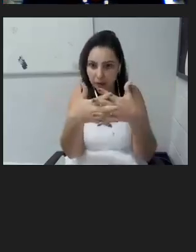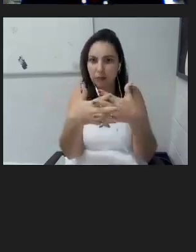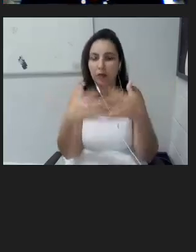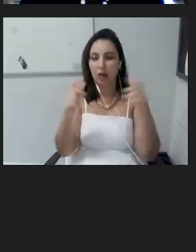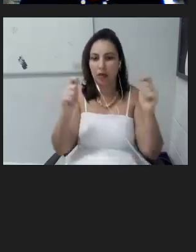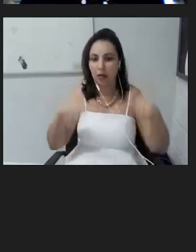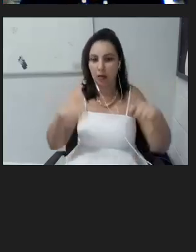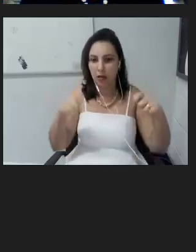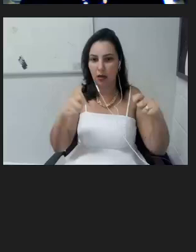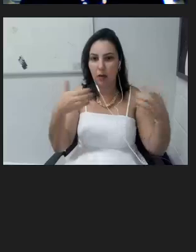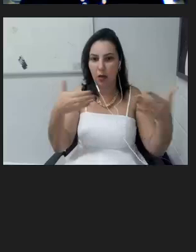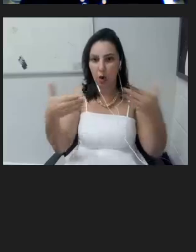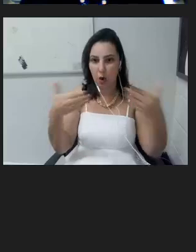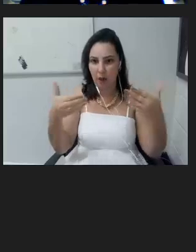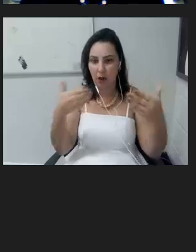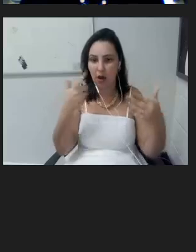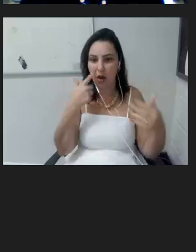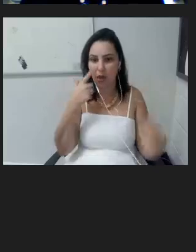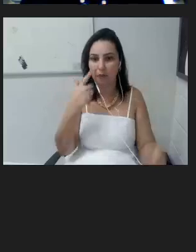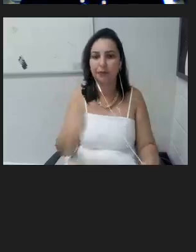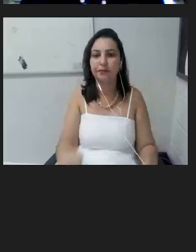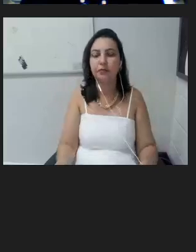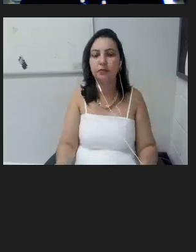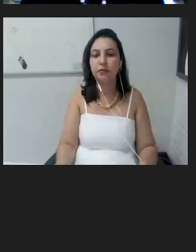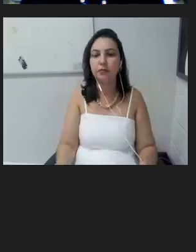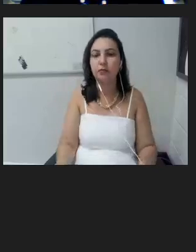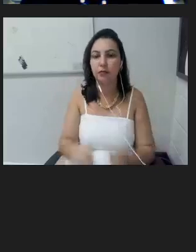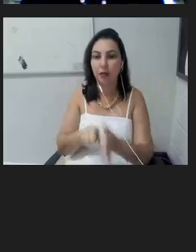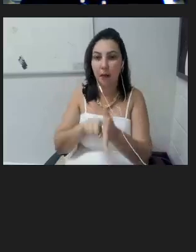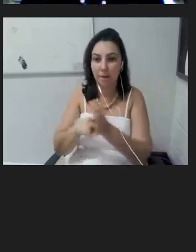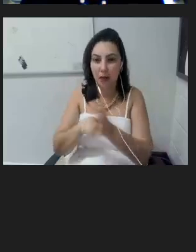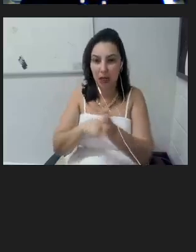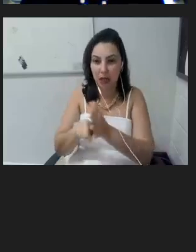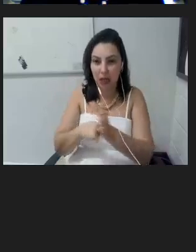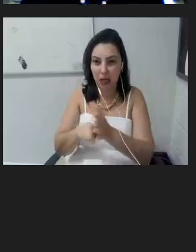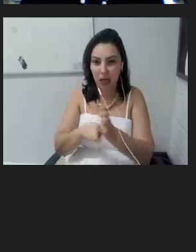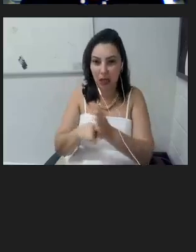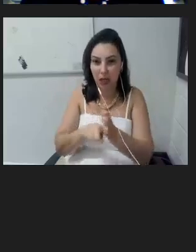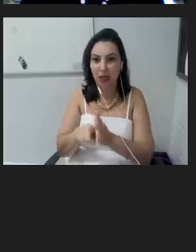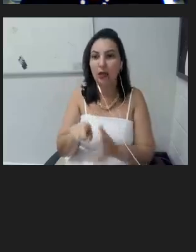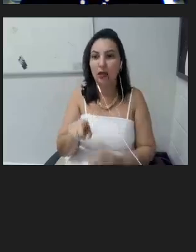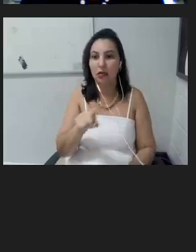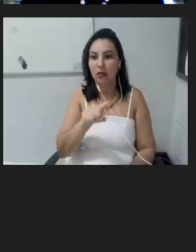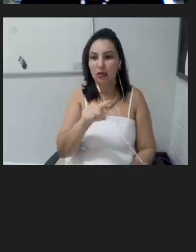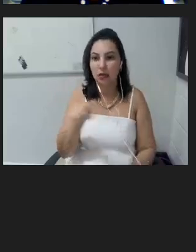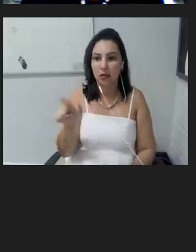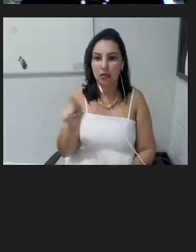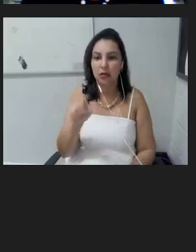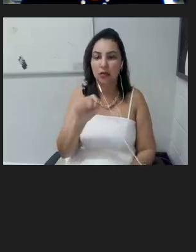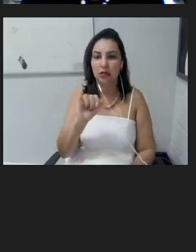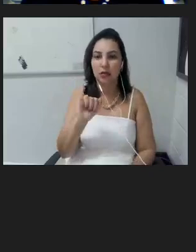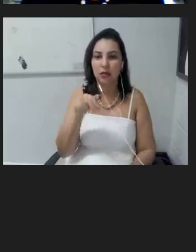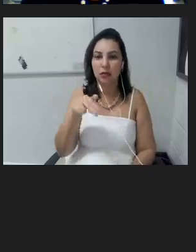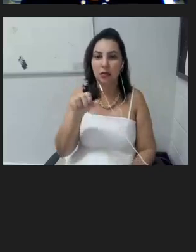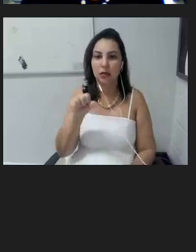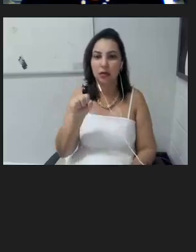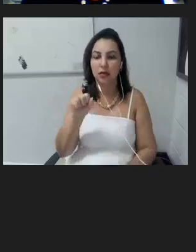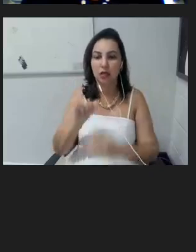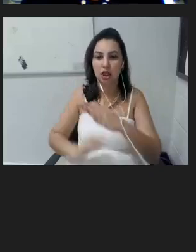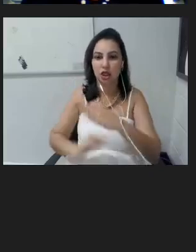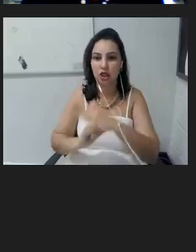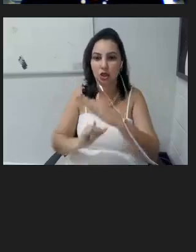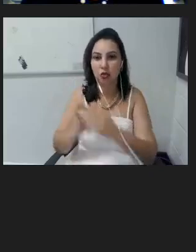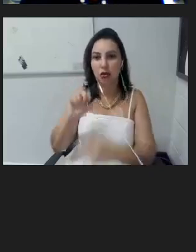vamos lá. É a pesquisa do Instituto Ame Sua Mente, e aqui a Associação Nova Escola é de